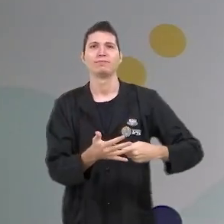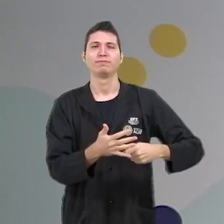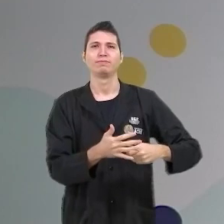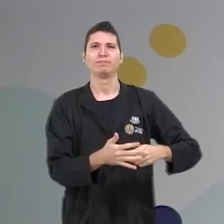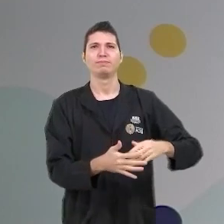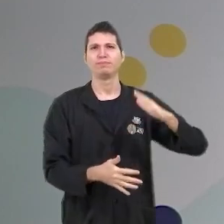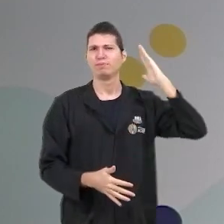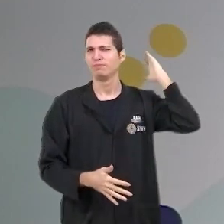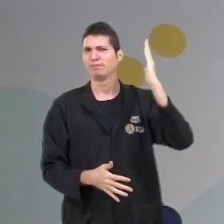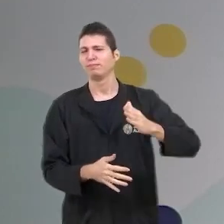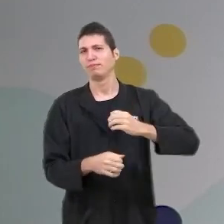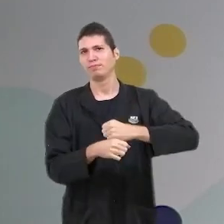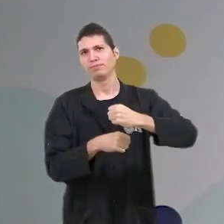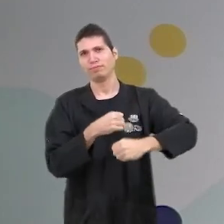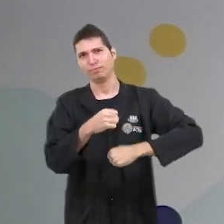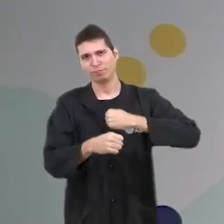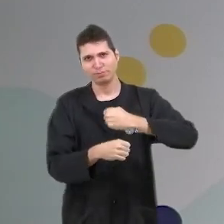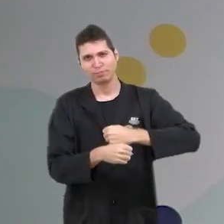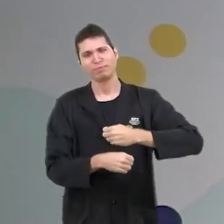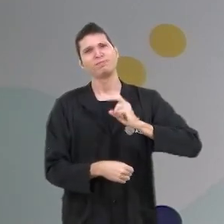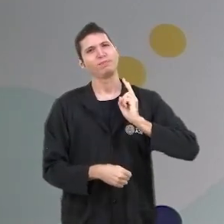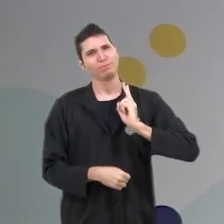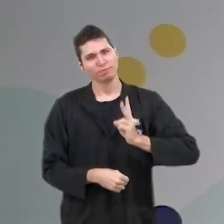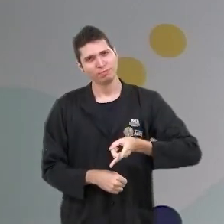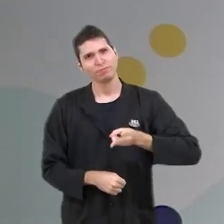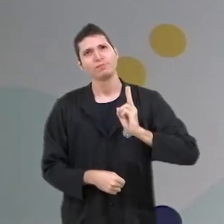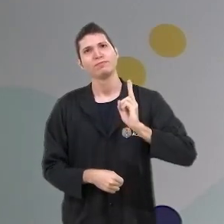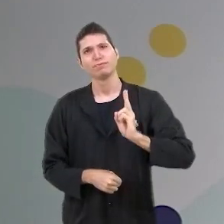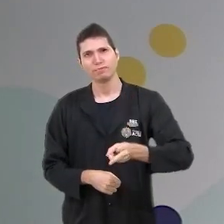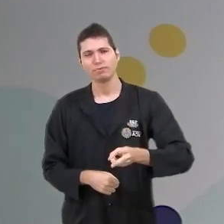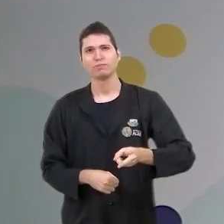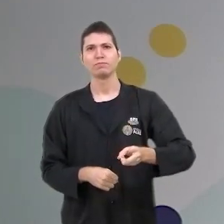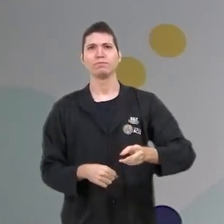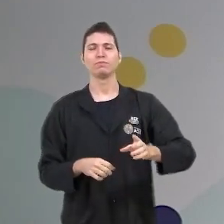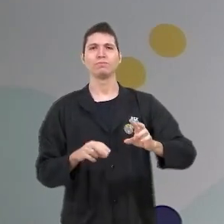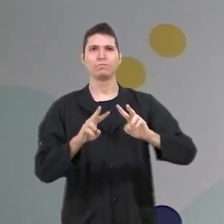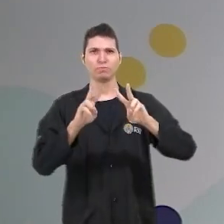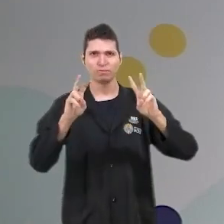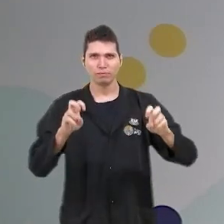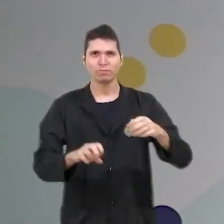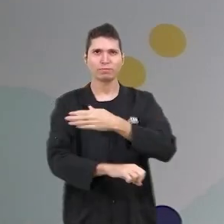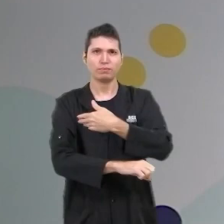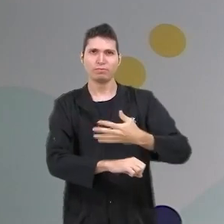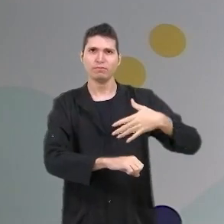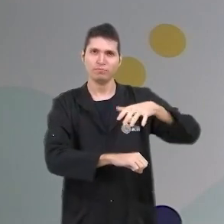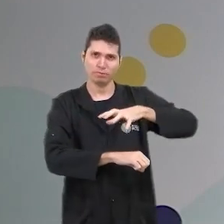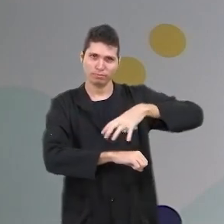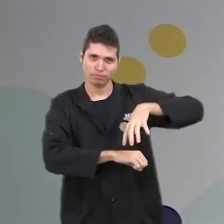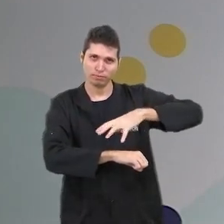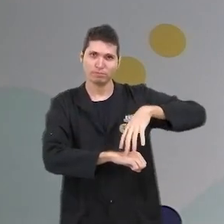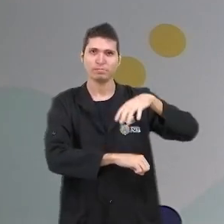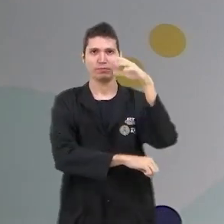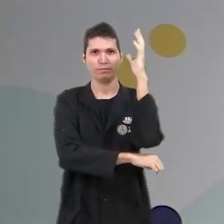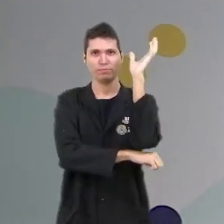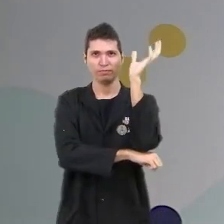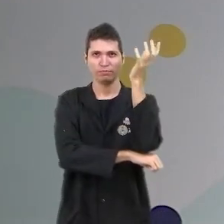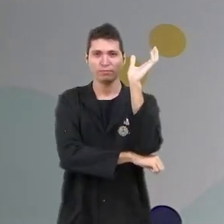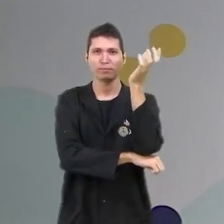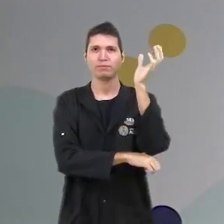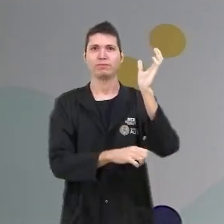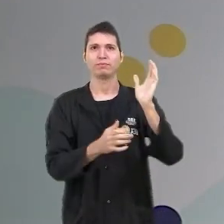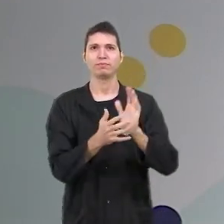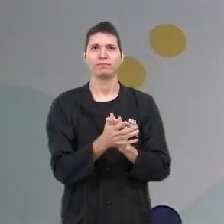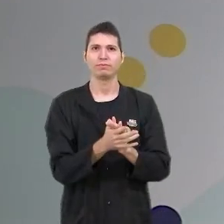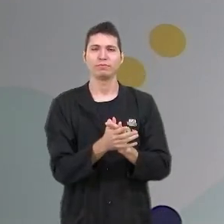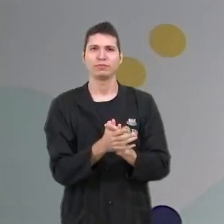anos sempre caem questões de ecologia. Sempre. Não teve ainda uma exceção de